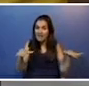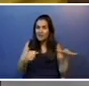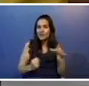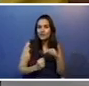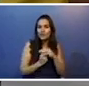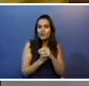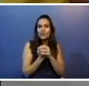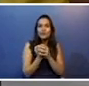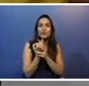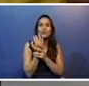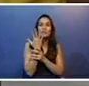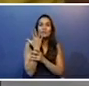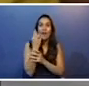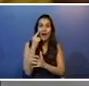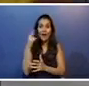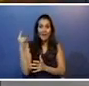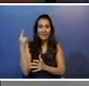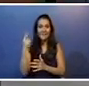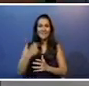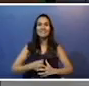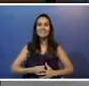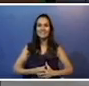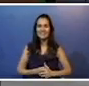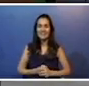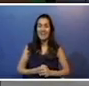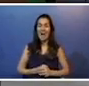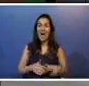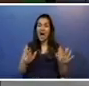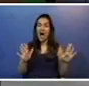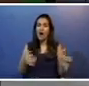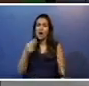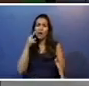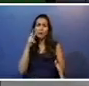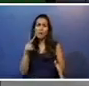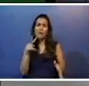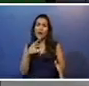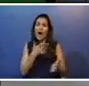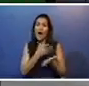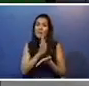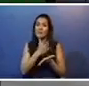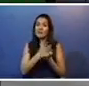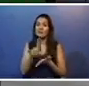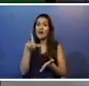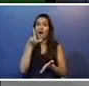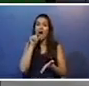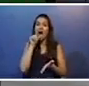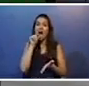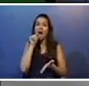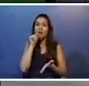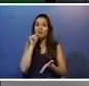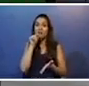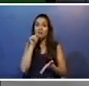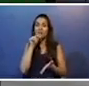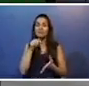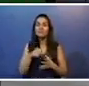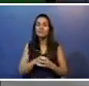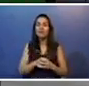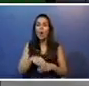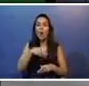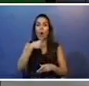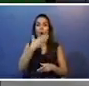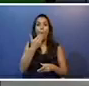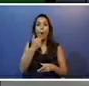germinar. Olha que legal. Agora vamos ver a participação das aves frugívoras.